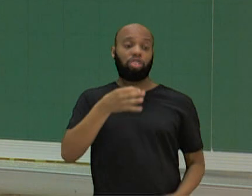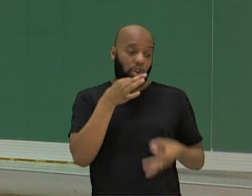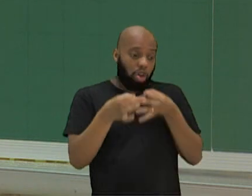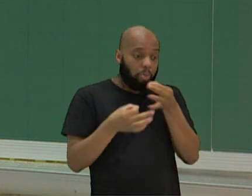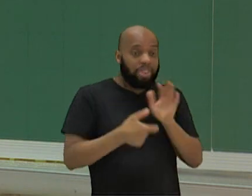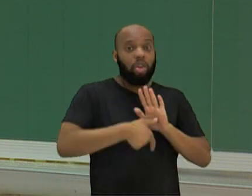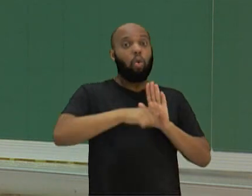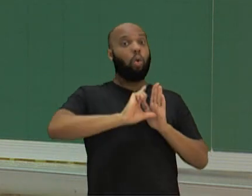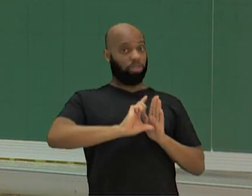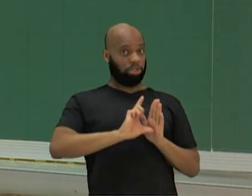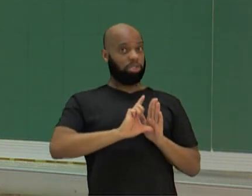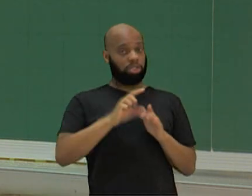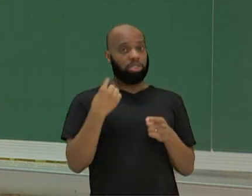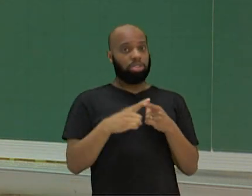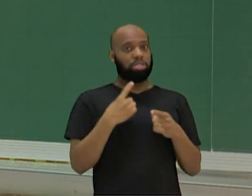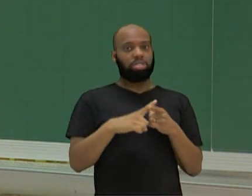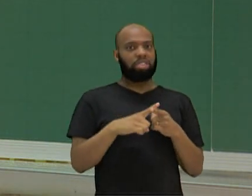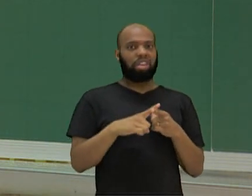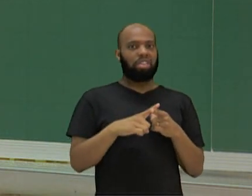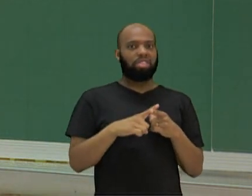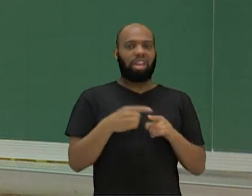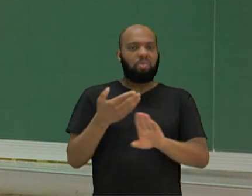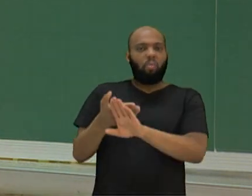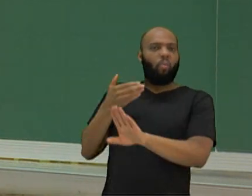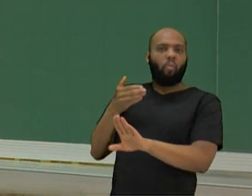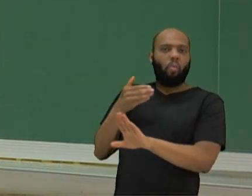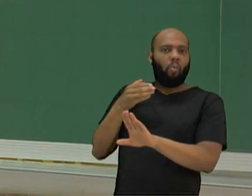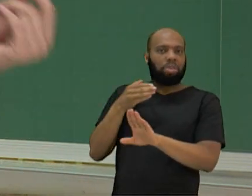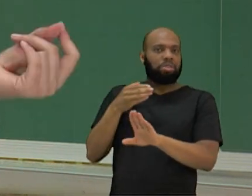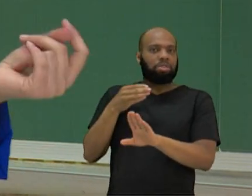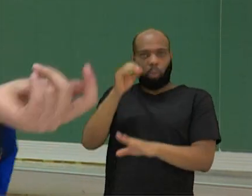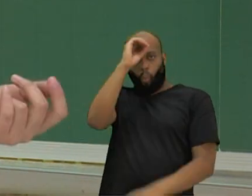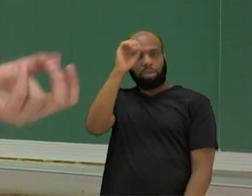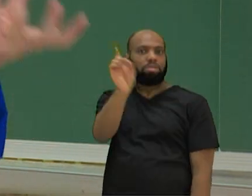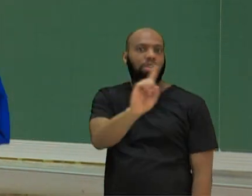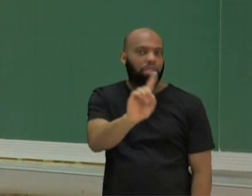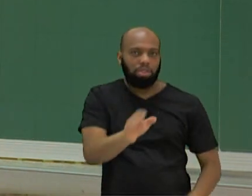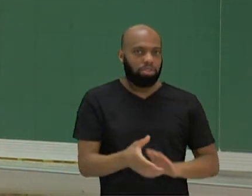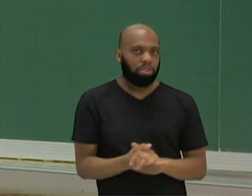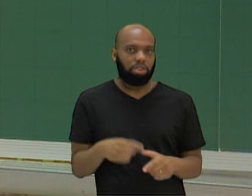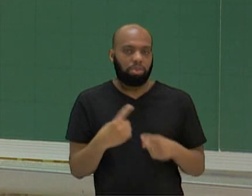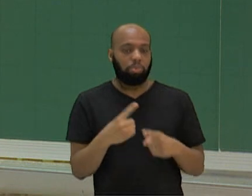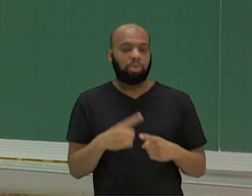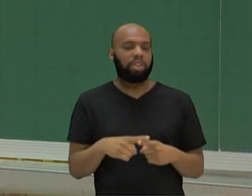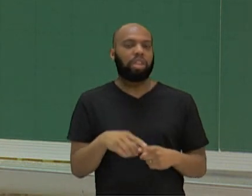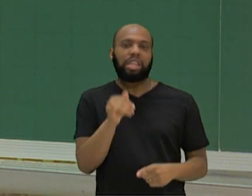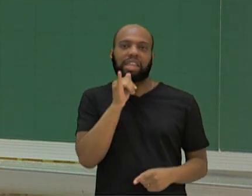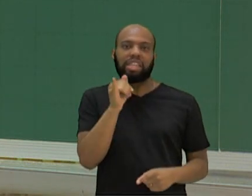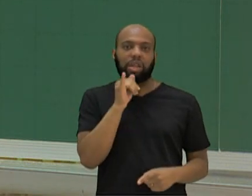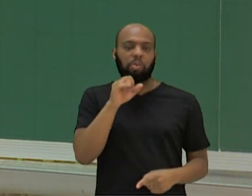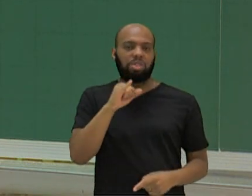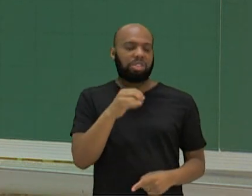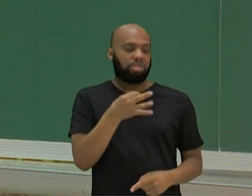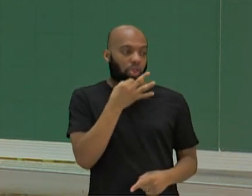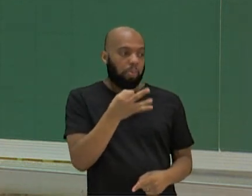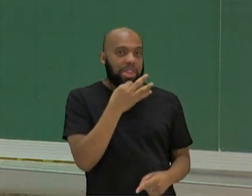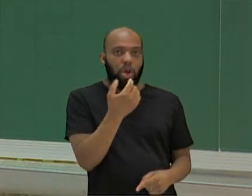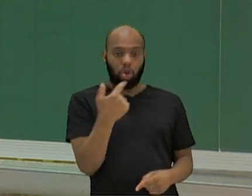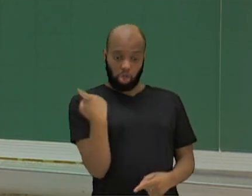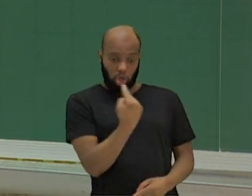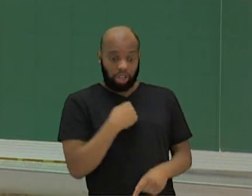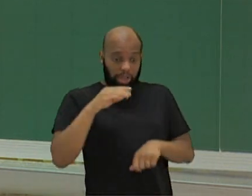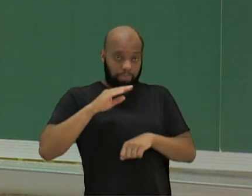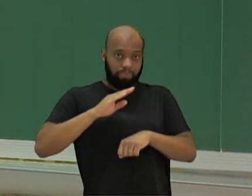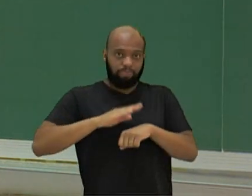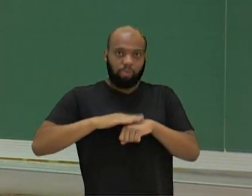anterior a ela, né? Porque aí a gente não vai se alienar. E o que a indústria cultural está trazendo porque a gente vai ver sem o conhecimento crítico e vai ficar alienado, acreditando